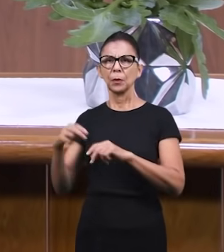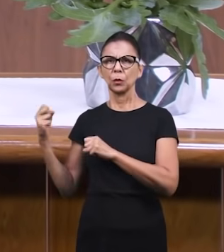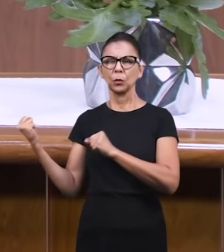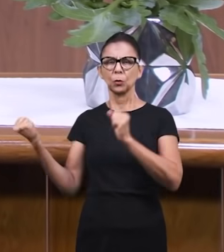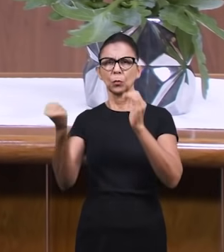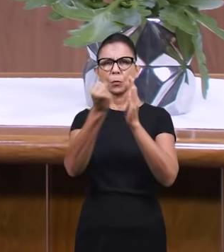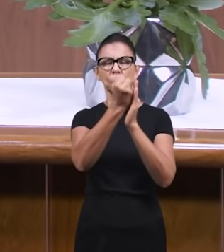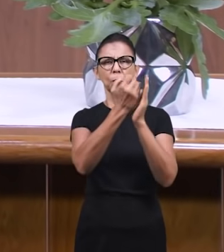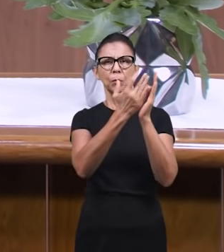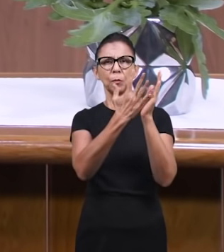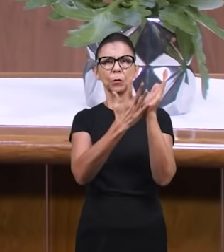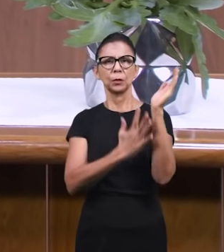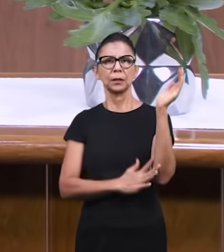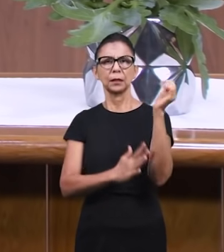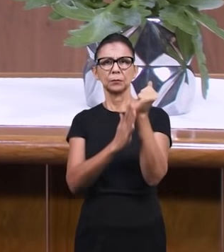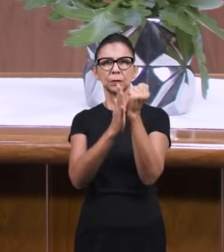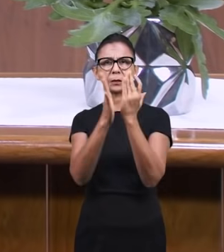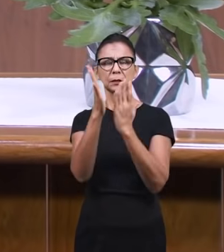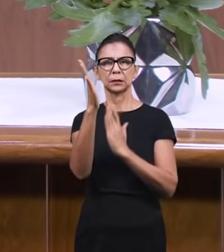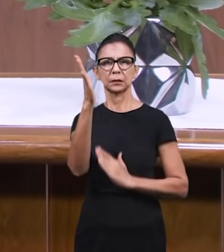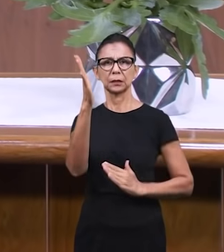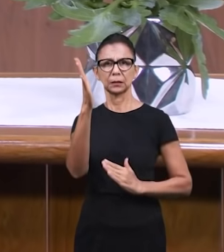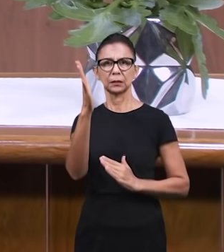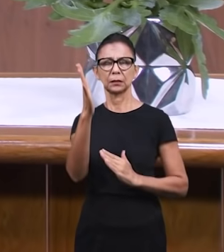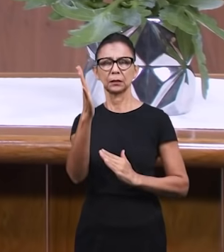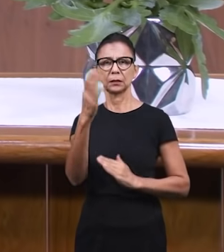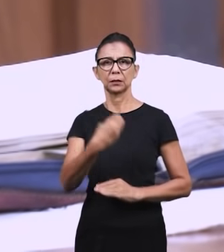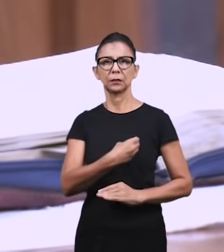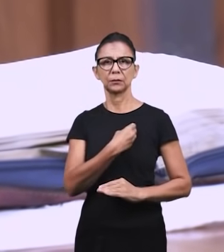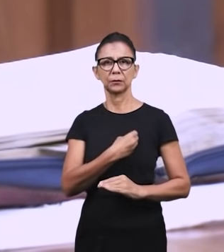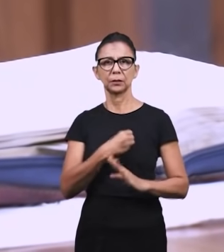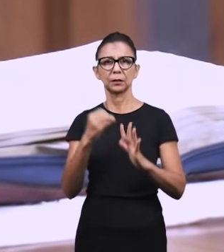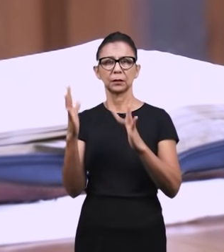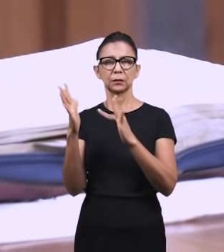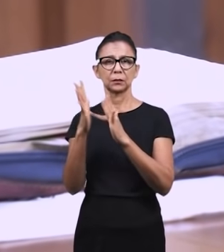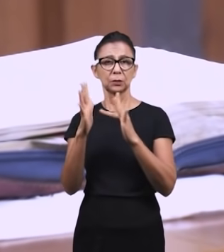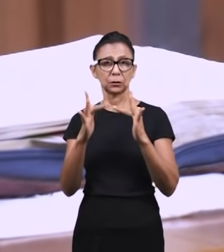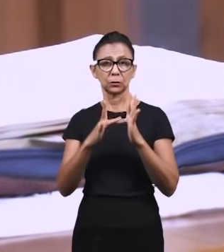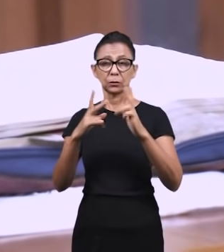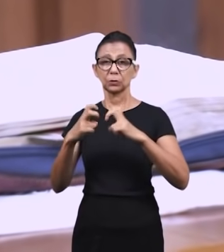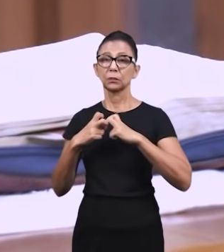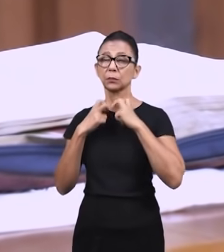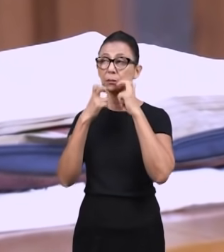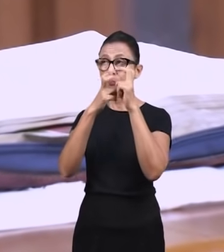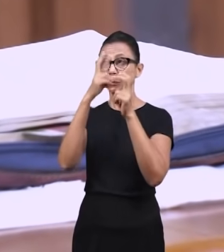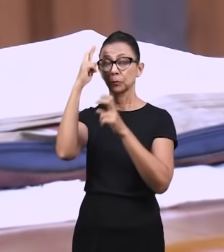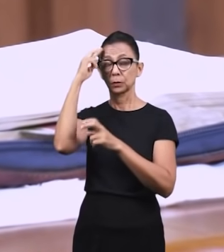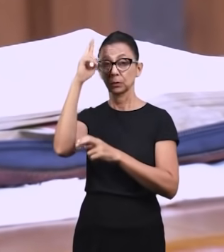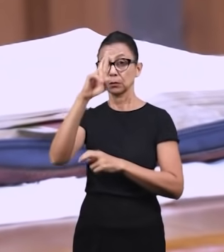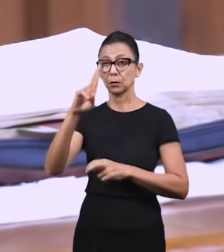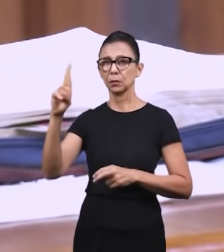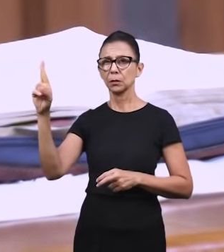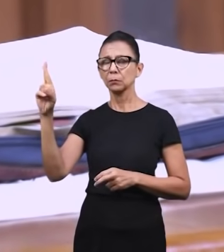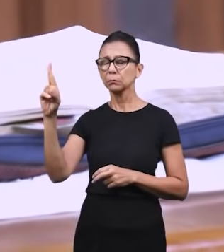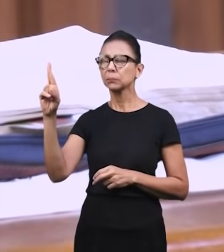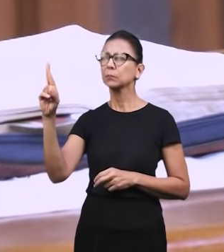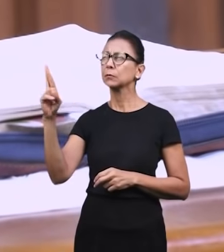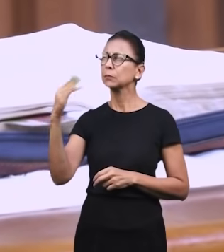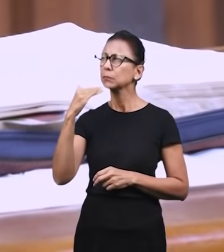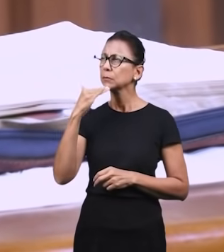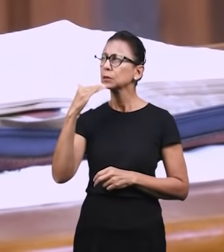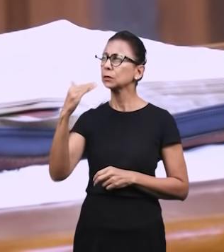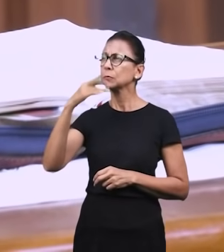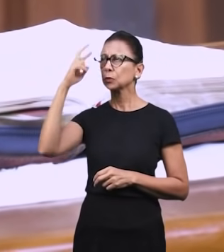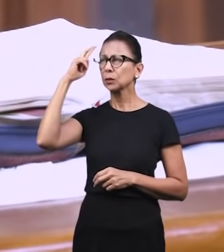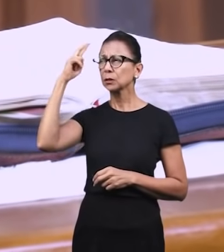Pelo poder e vida que há somente no sangue de Jesus, nós clamamos ao Senhor agora. Fazemos, ó